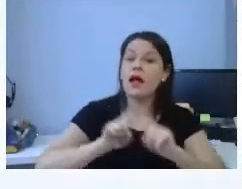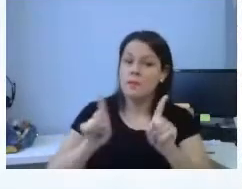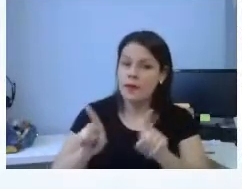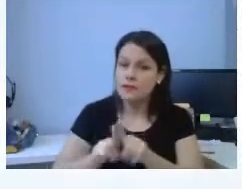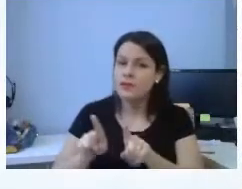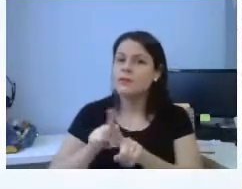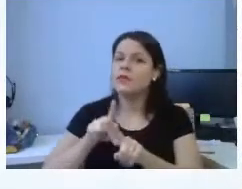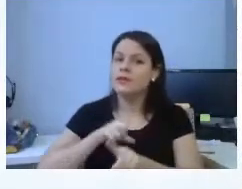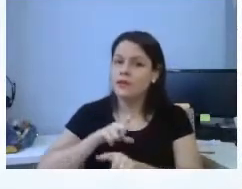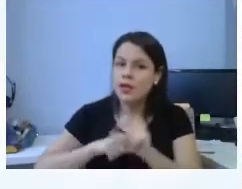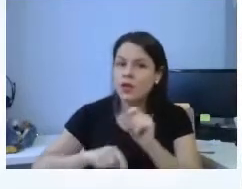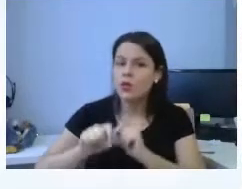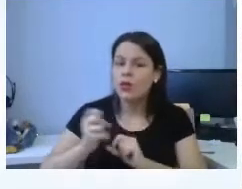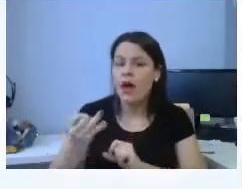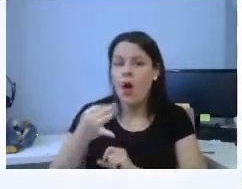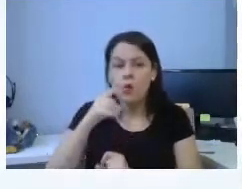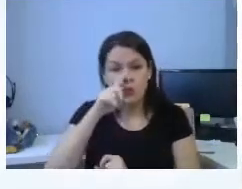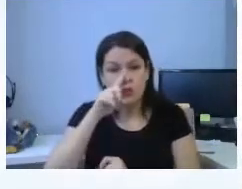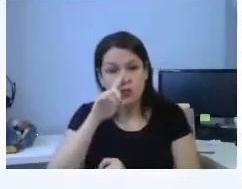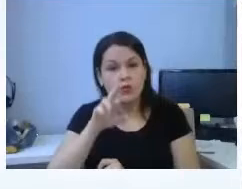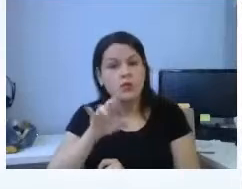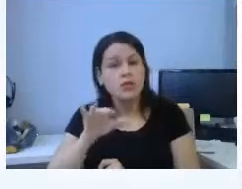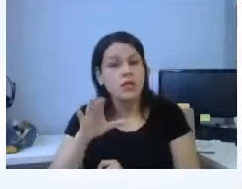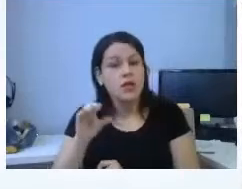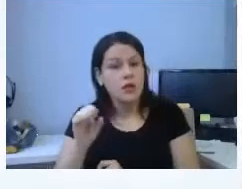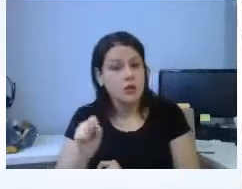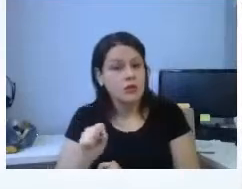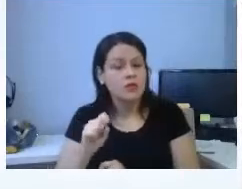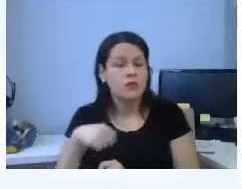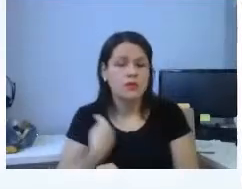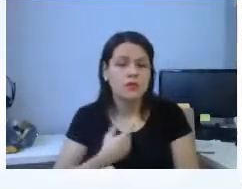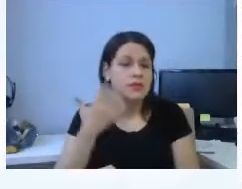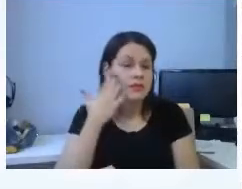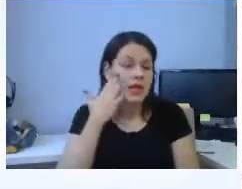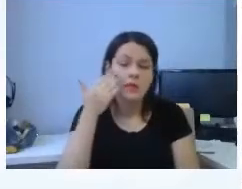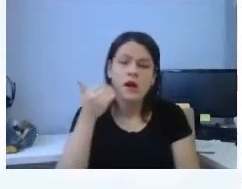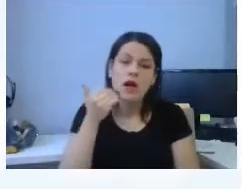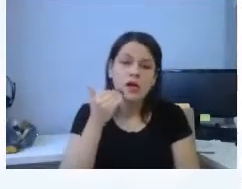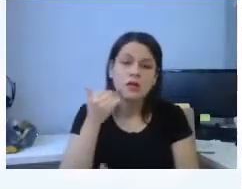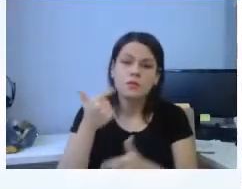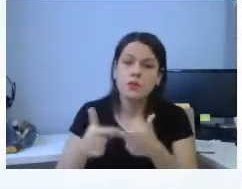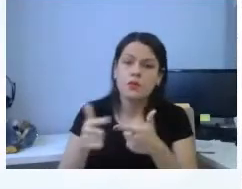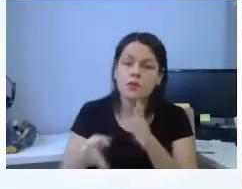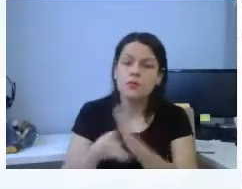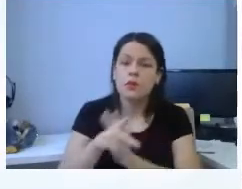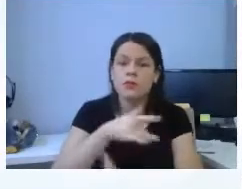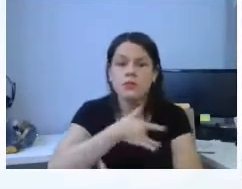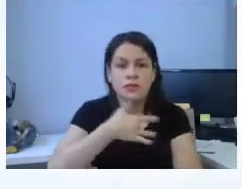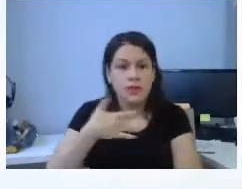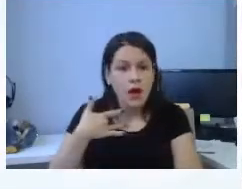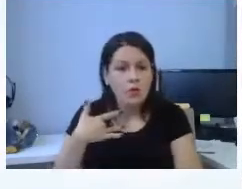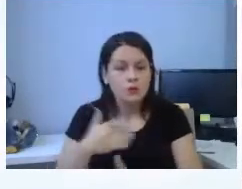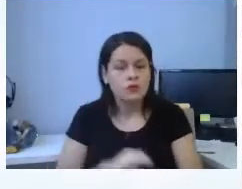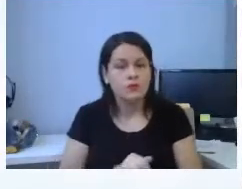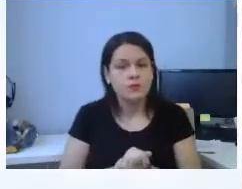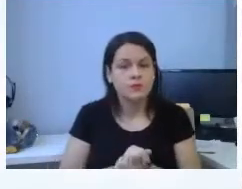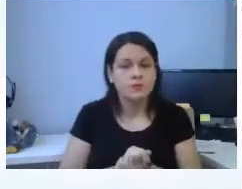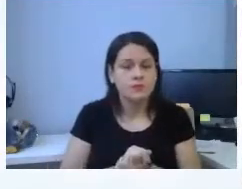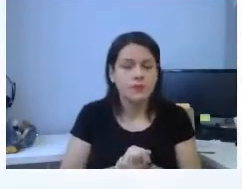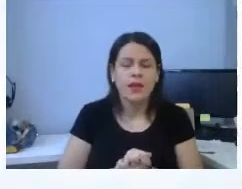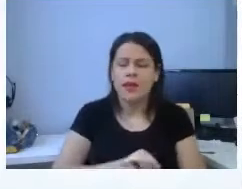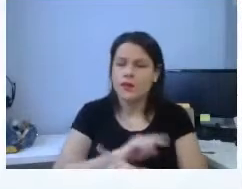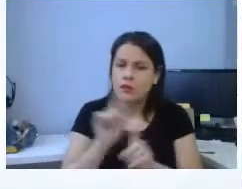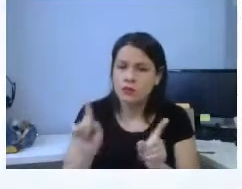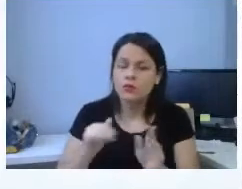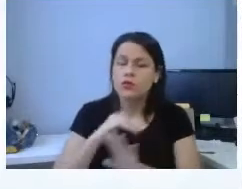traz justamente os riscos, né, em que isso vem também se aprofundar com o tempo. Na